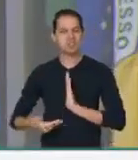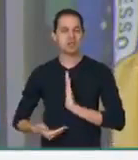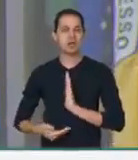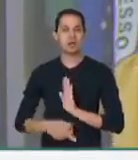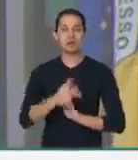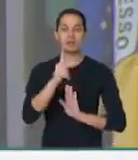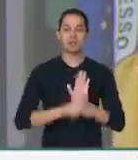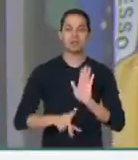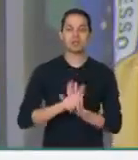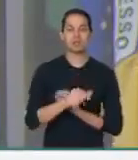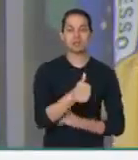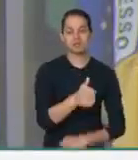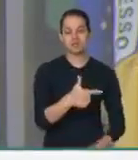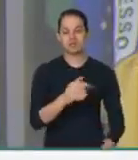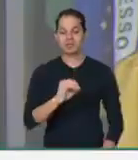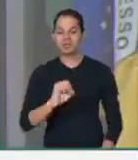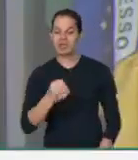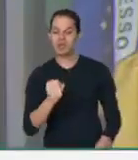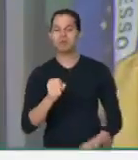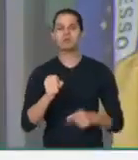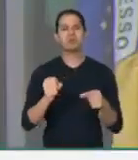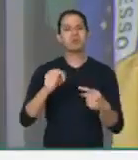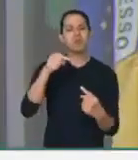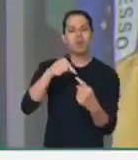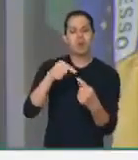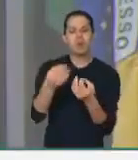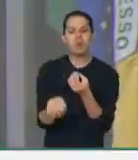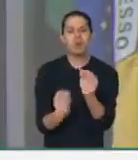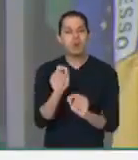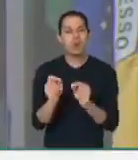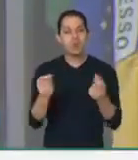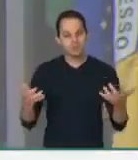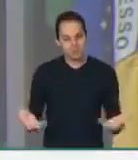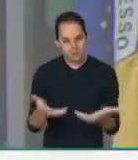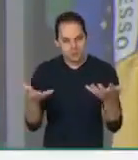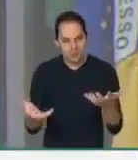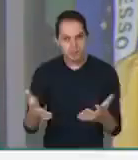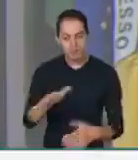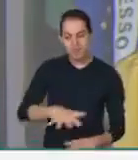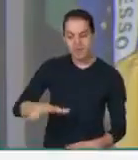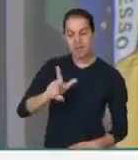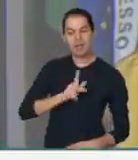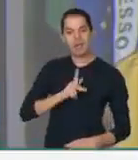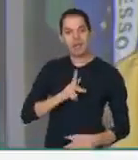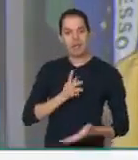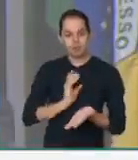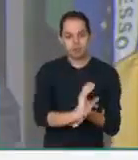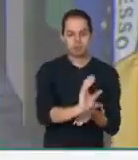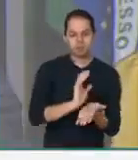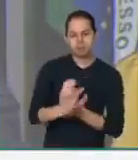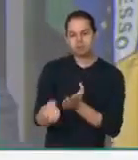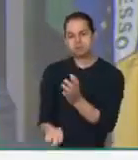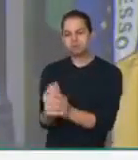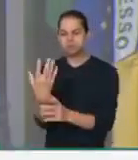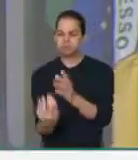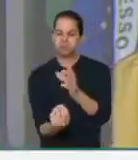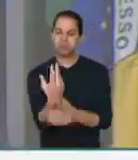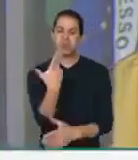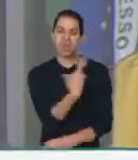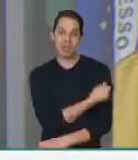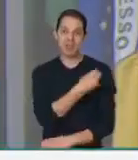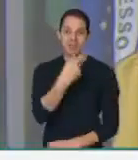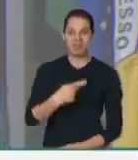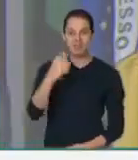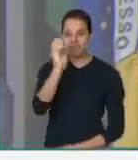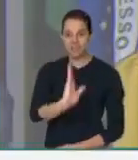projeto de lei 1208 para estimular a iniciativa privada investir para produzirmos a vacina Nacional